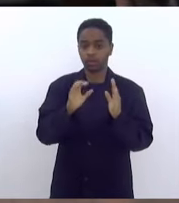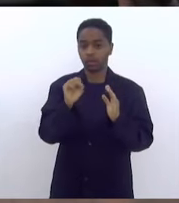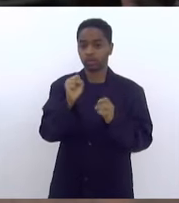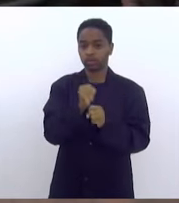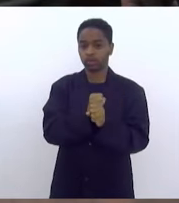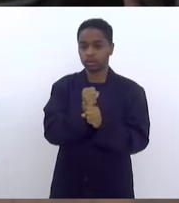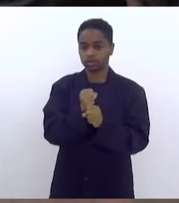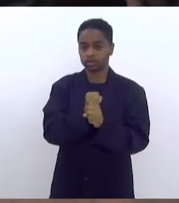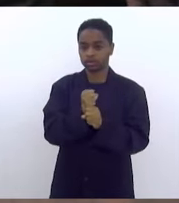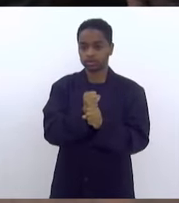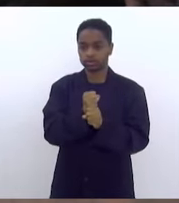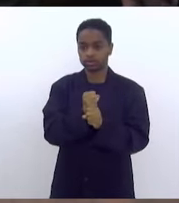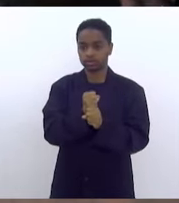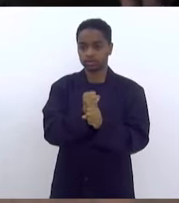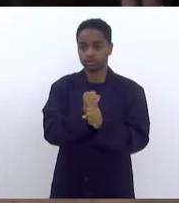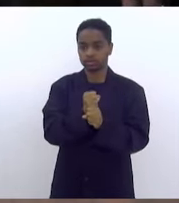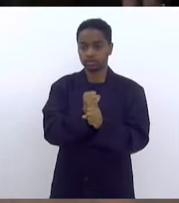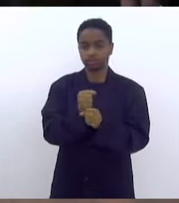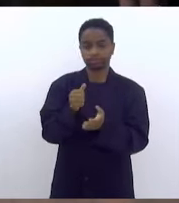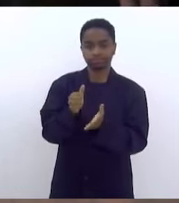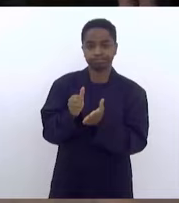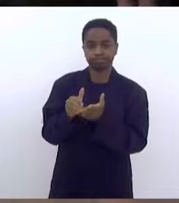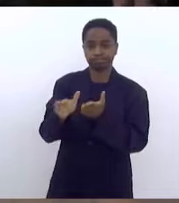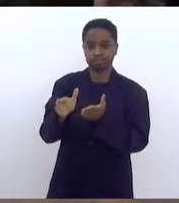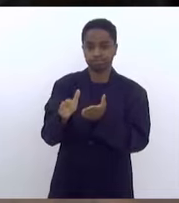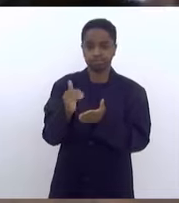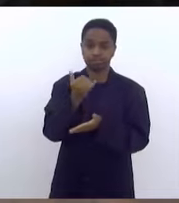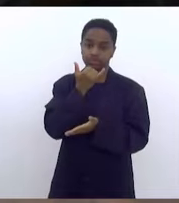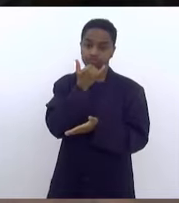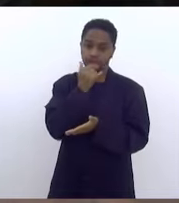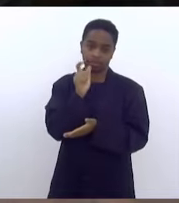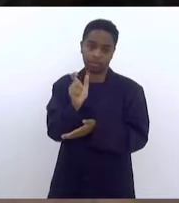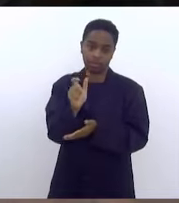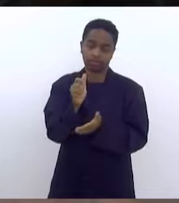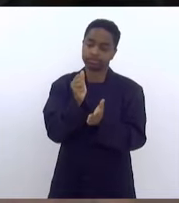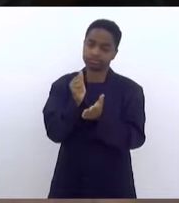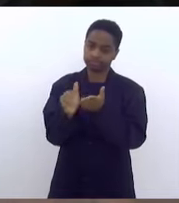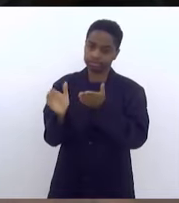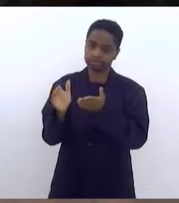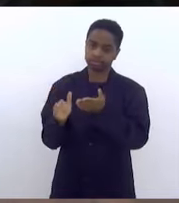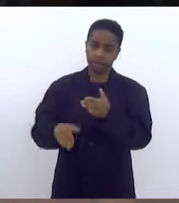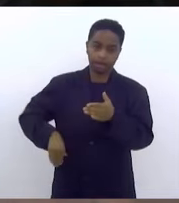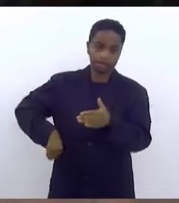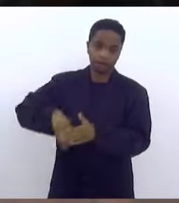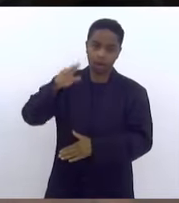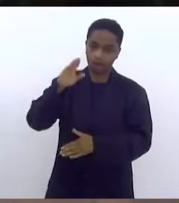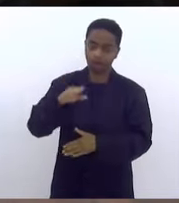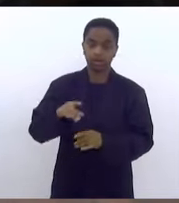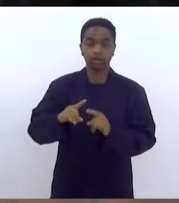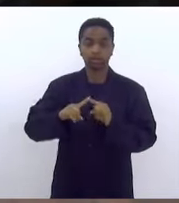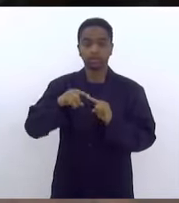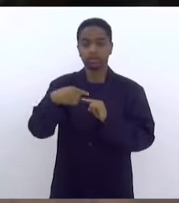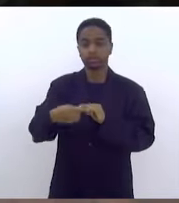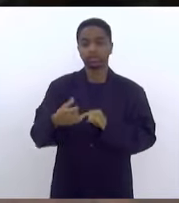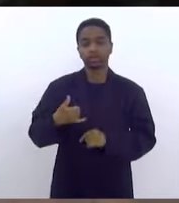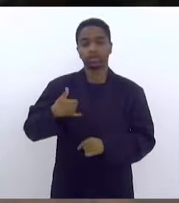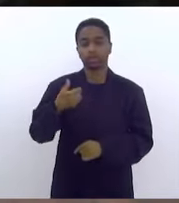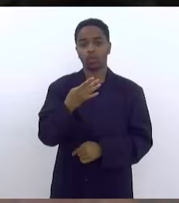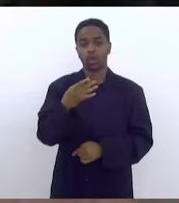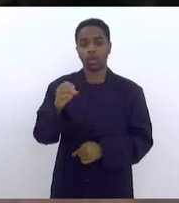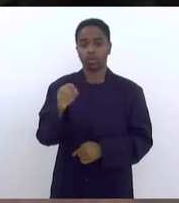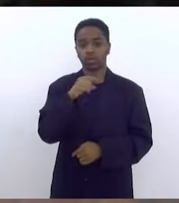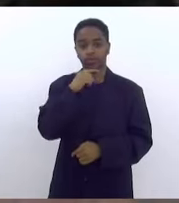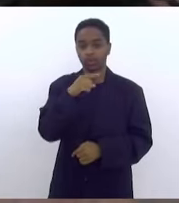8 anos, você toma um chute na bunda, desculpa o palavreado, e aí sai com 40 anos e não consegue